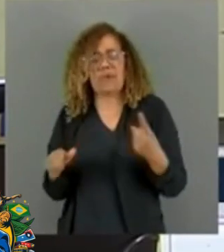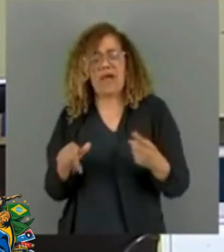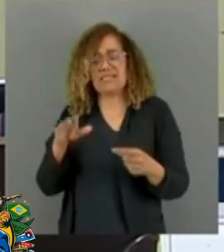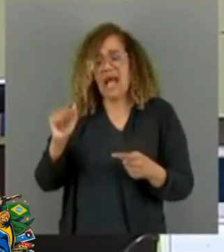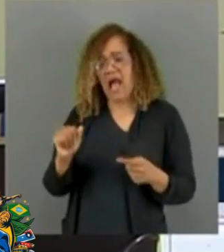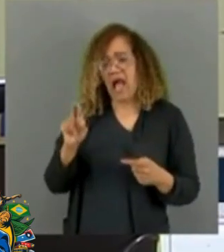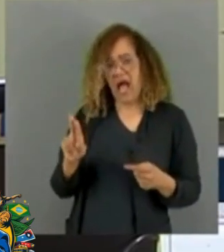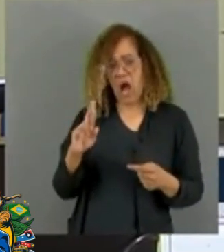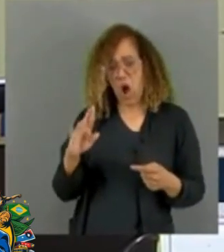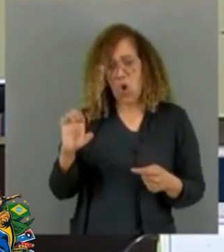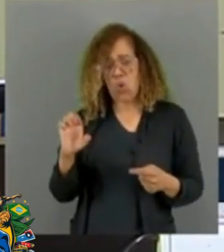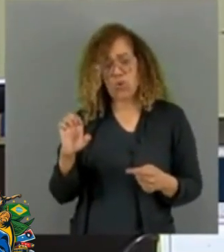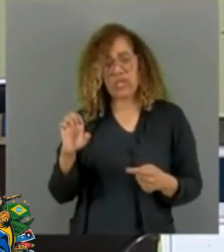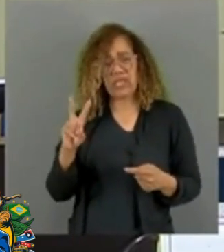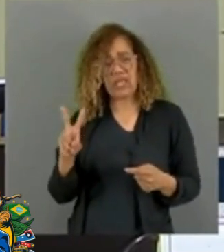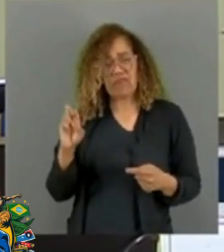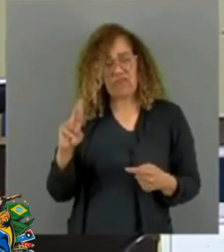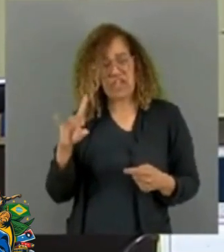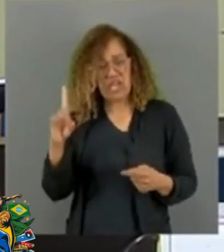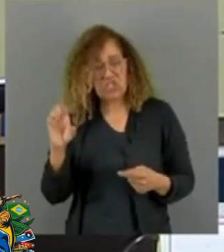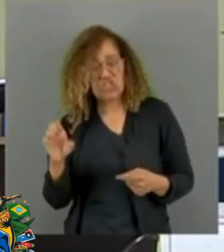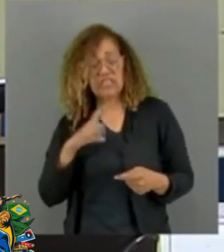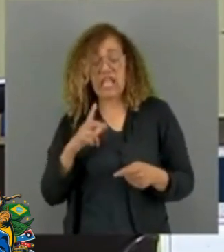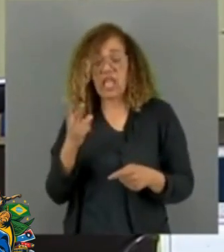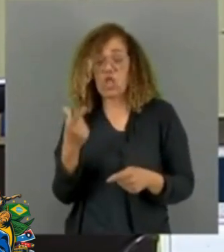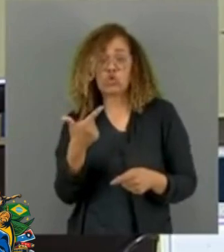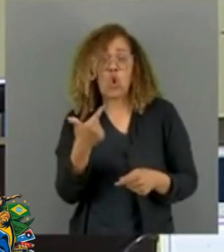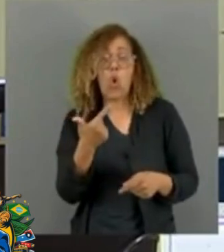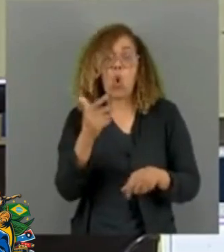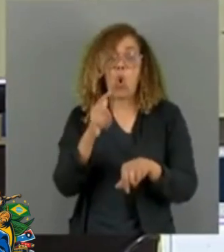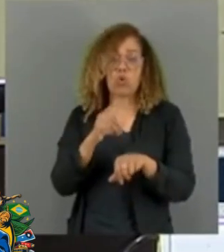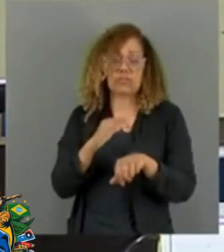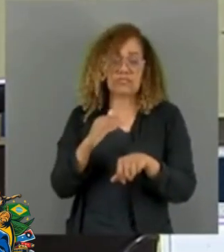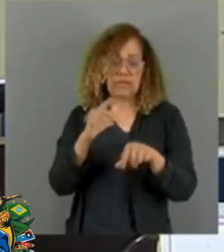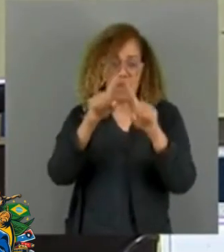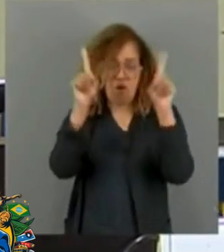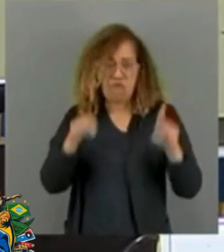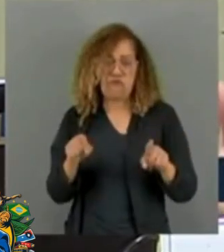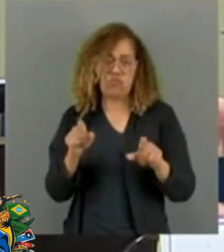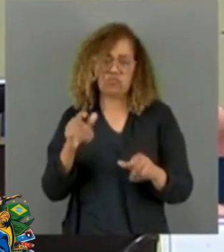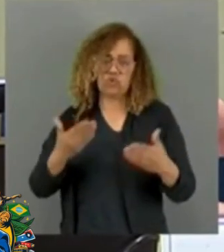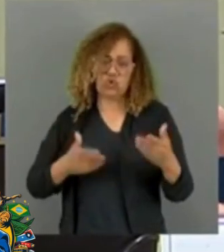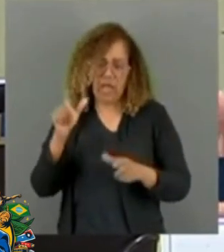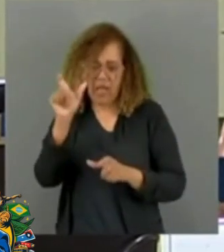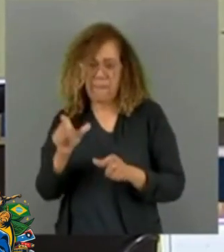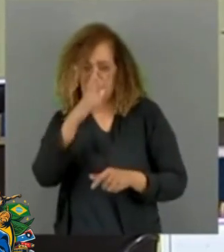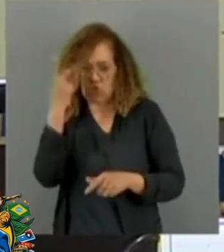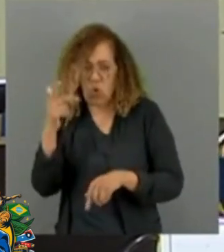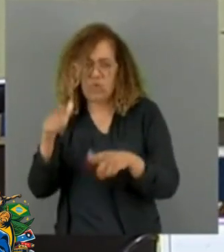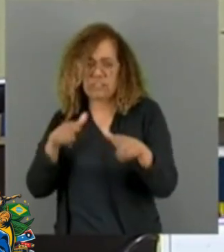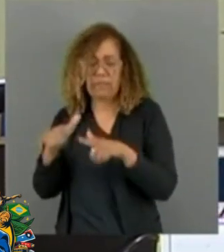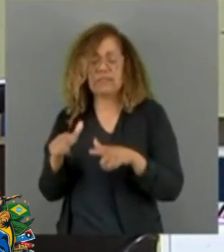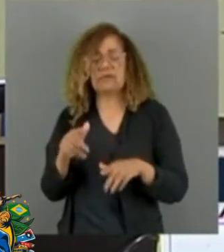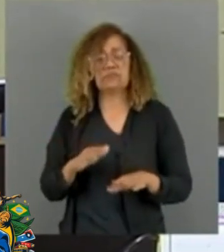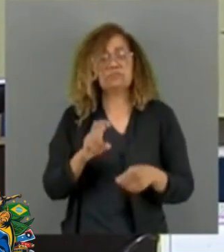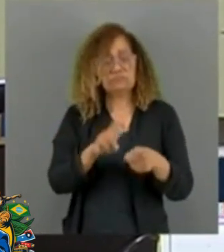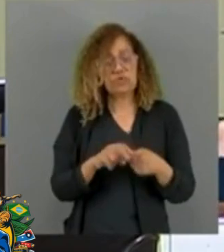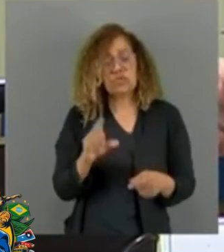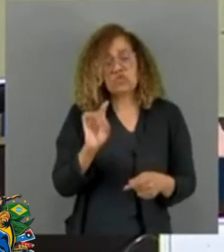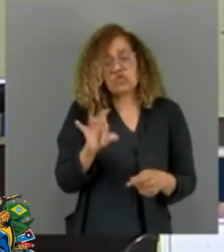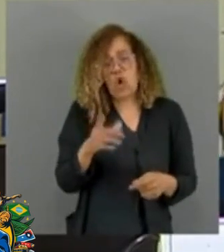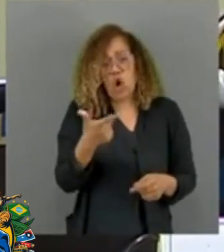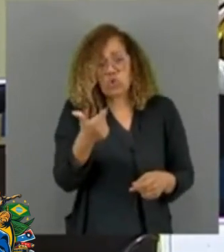tem 12 funcionários. Nós somos 12. O que nós fazemos hoje, nós fazemos a partir de 12